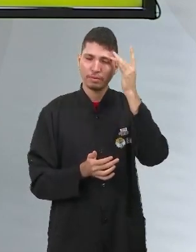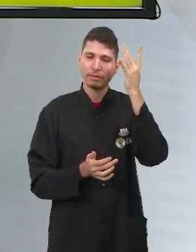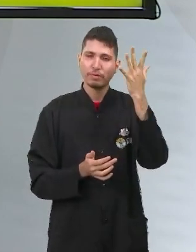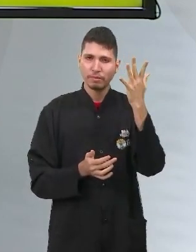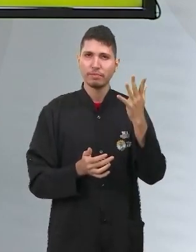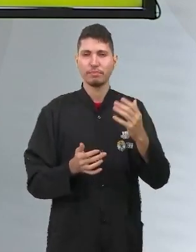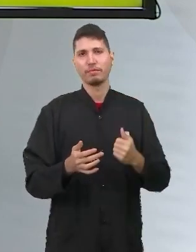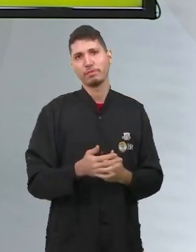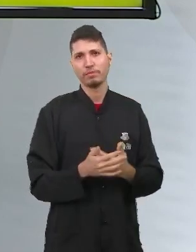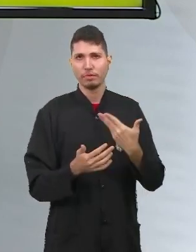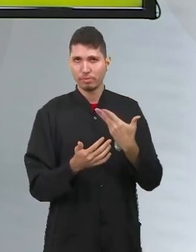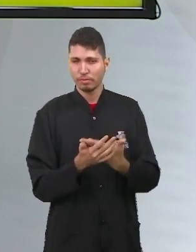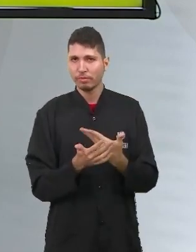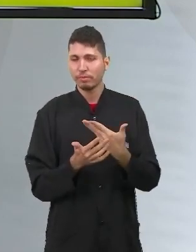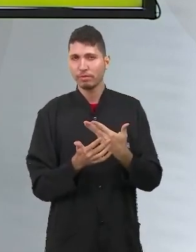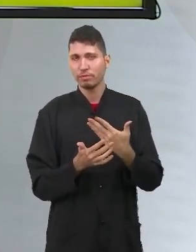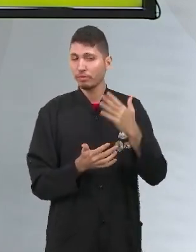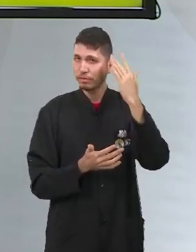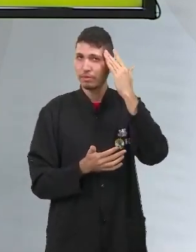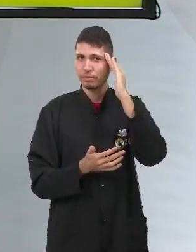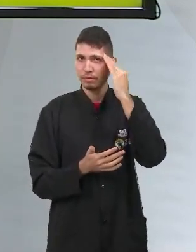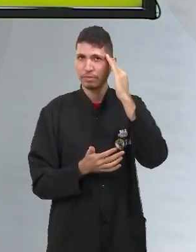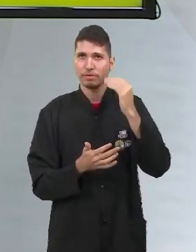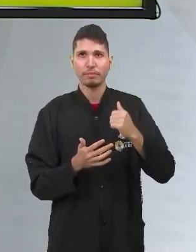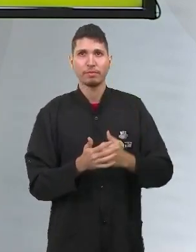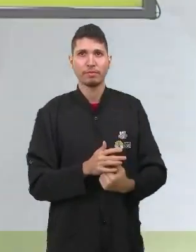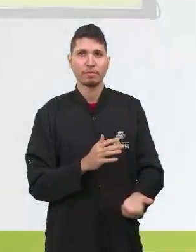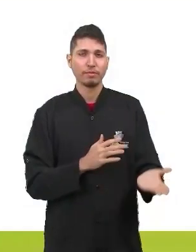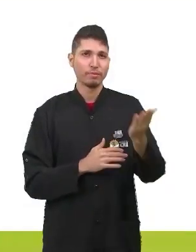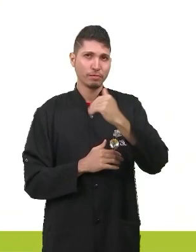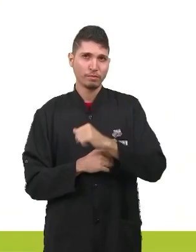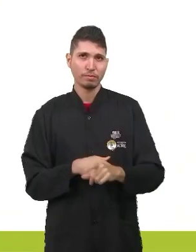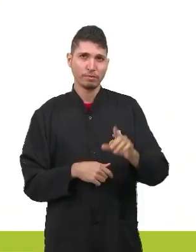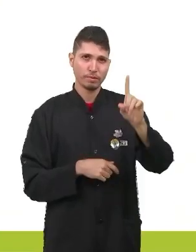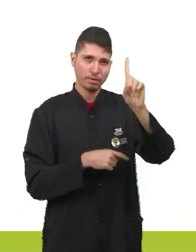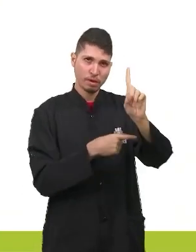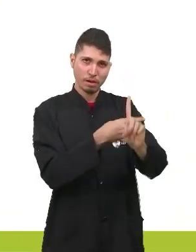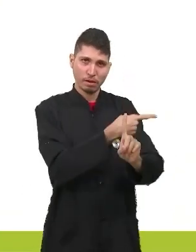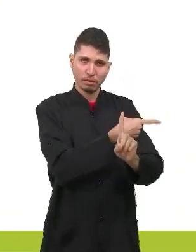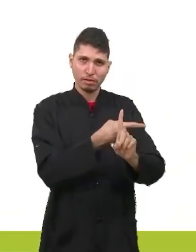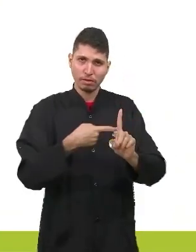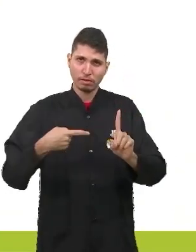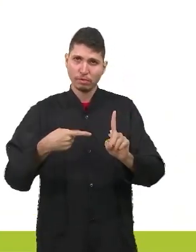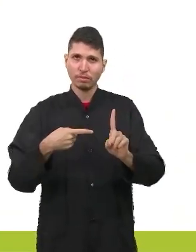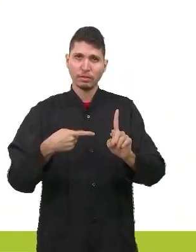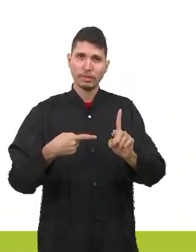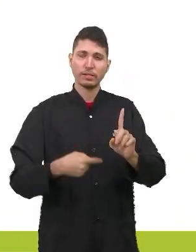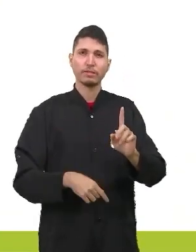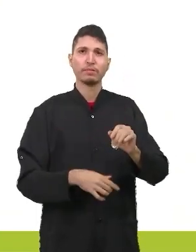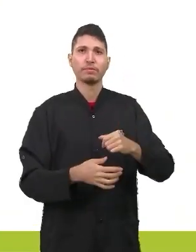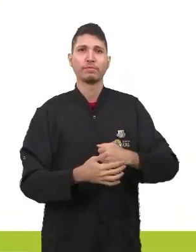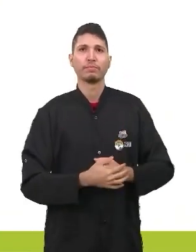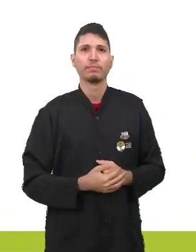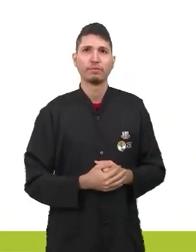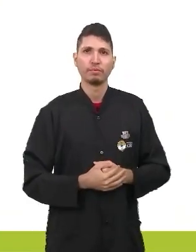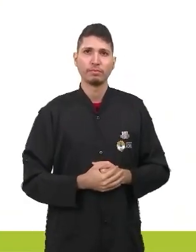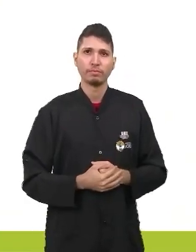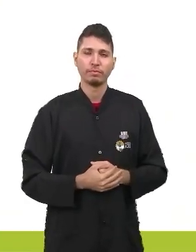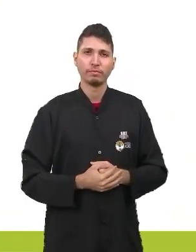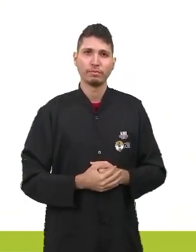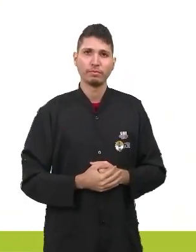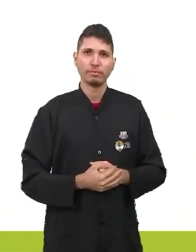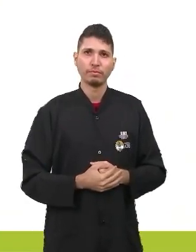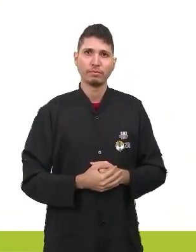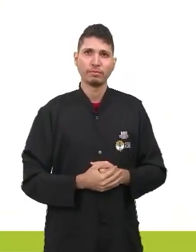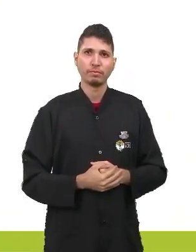que toca o eixo das ordenadas, tá bom? Vamos lá, vamos verificar como é que fica isso numa função polinomial do segundo grau. Ela é a ideia da parábola, já sei